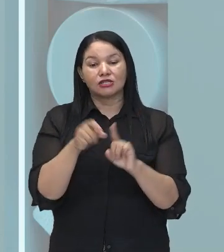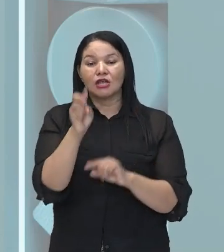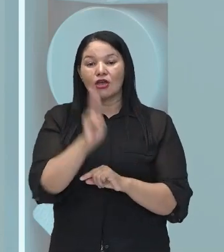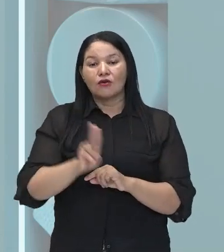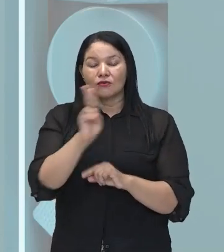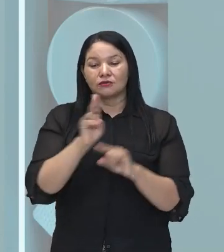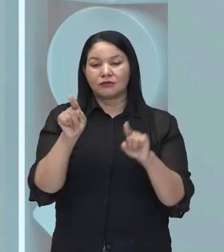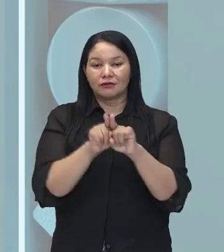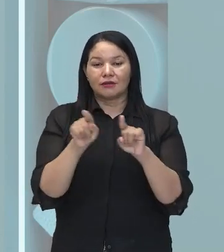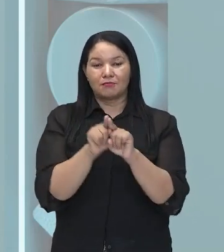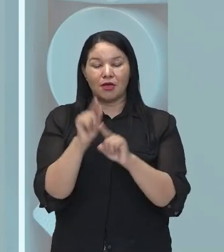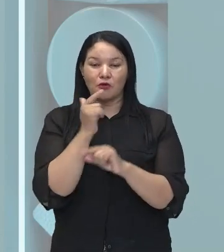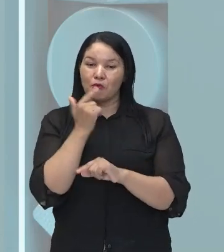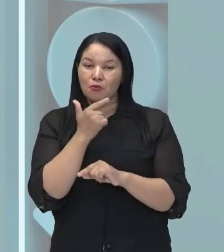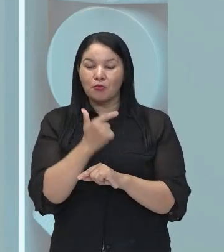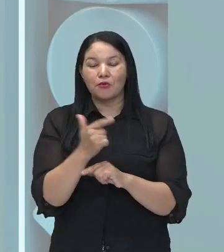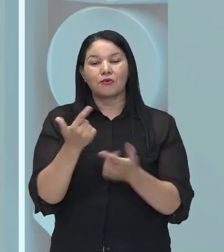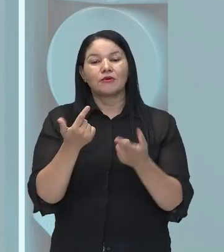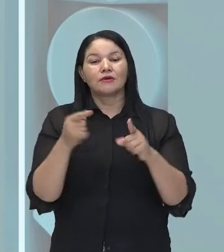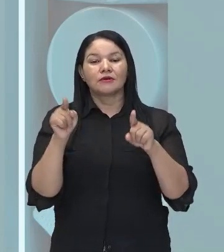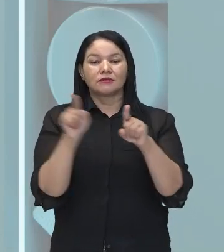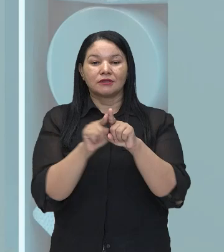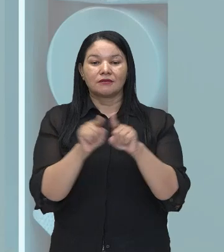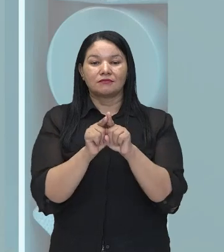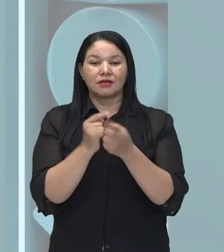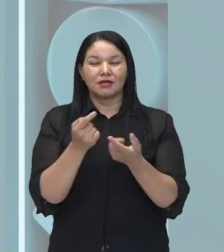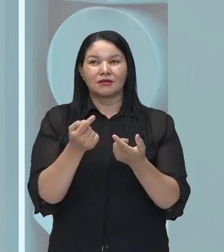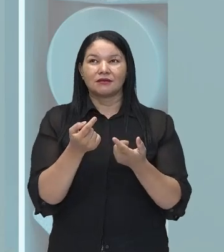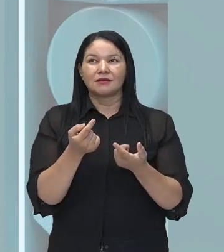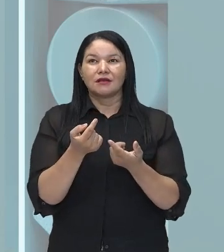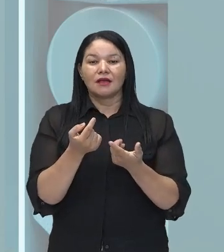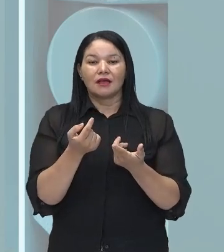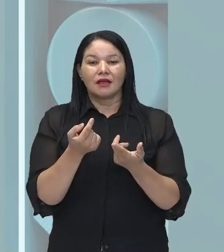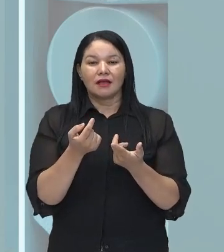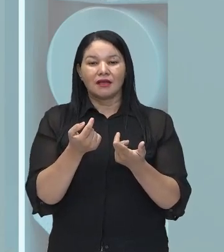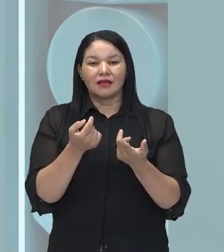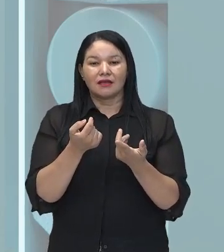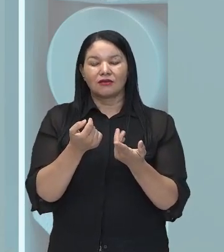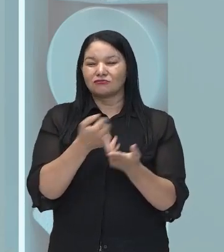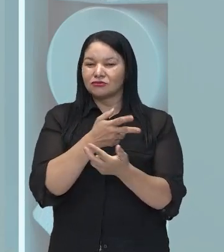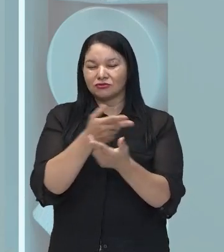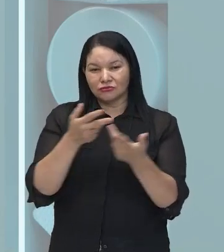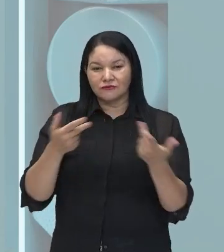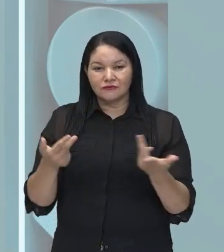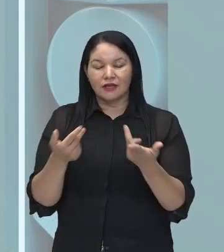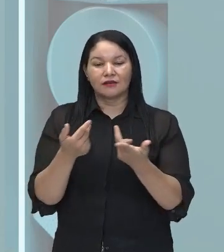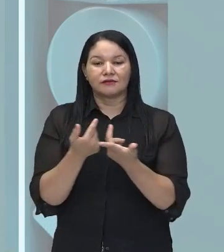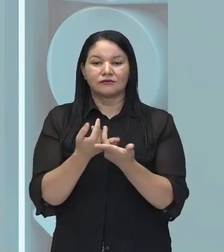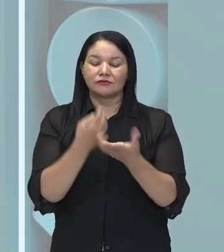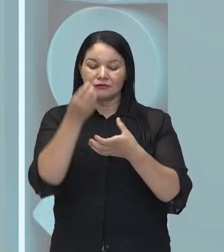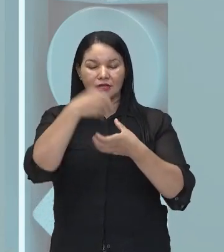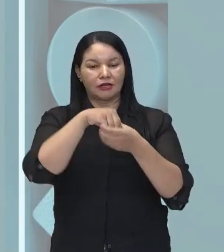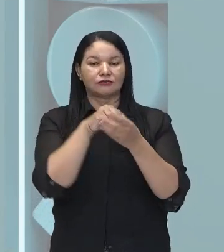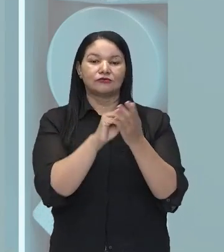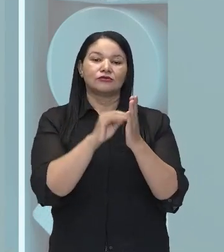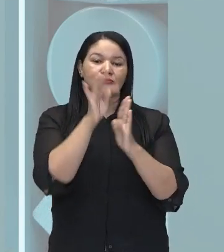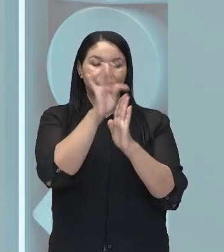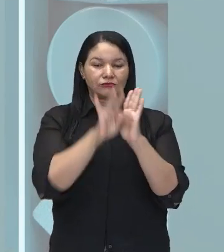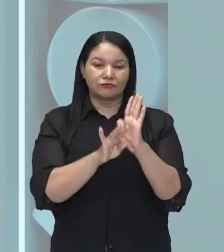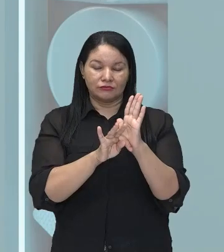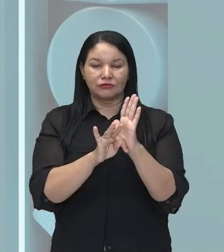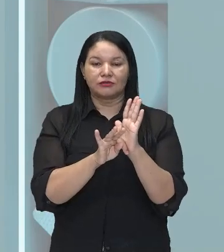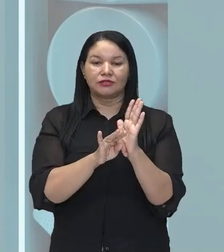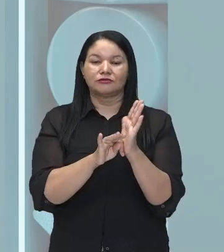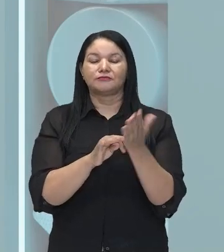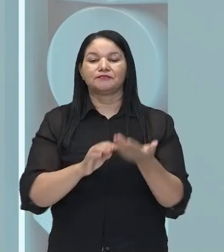percebe que esse humor, um sarcasmo ali na escrita, ele traz também nos seus textos. A gente